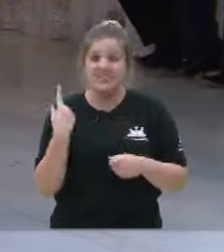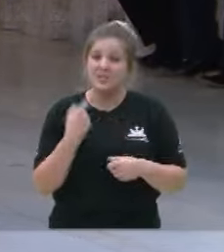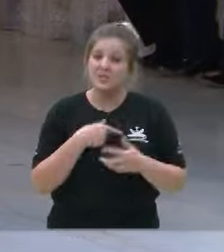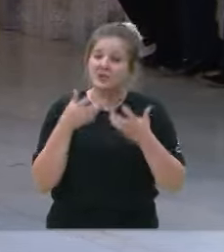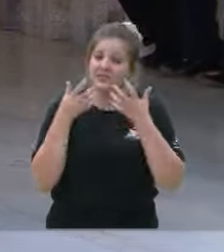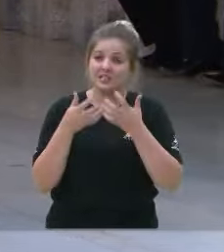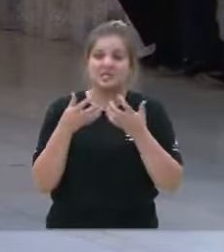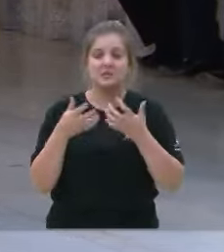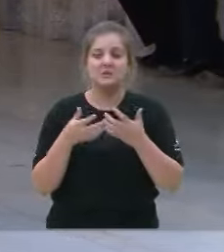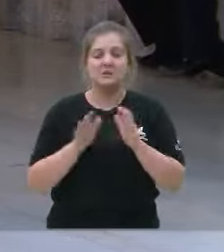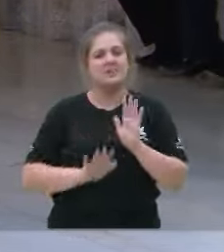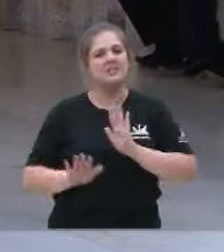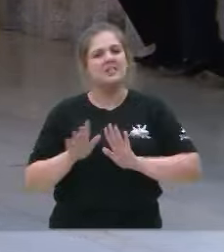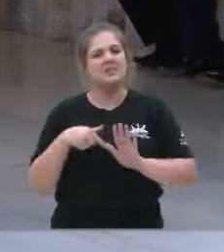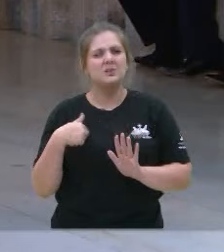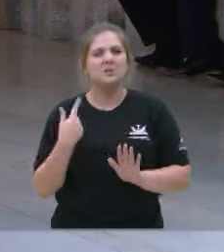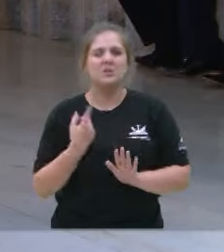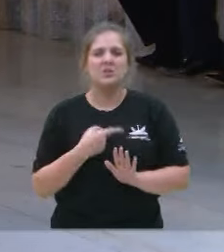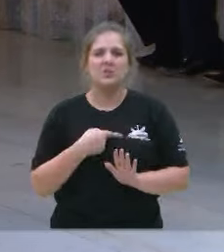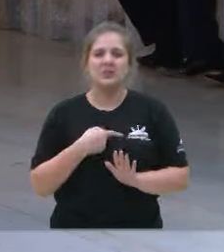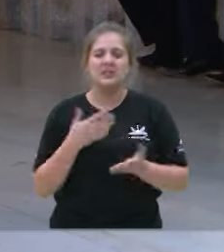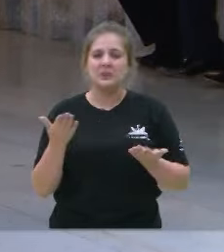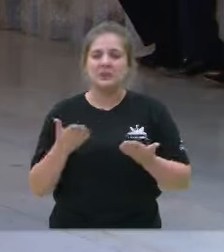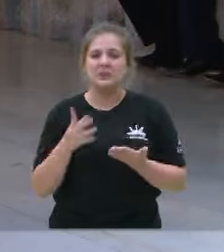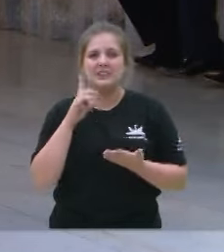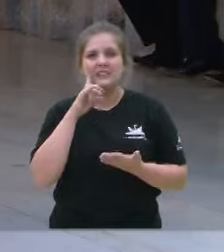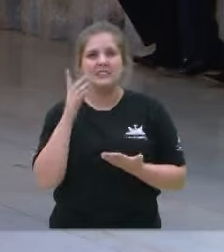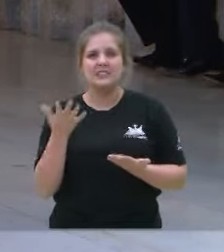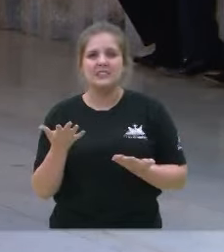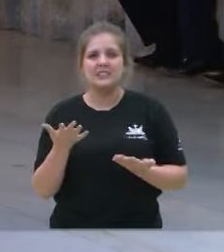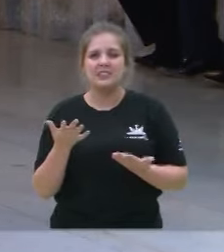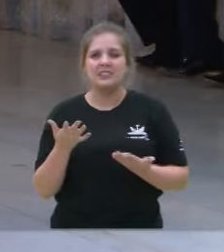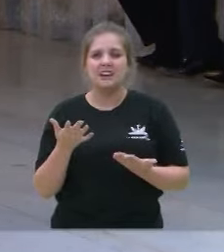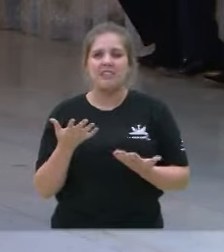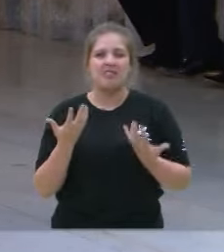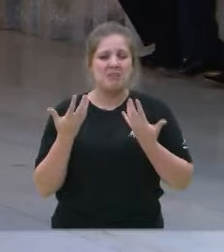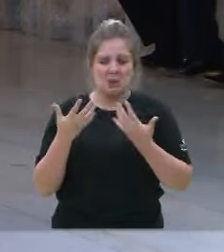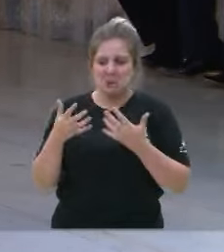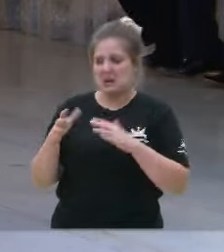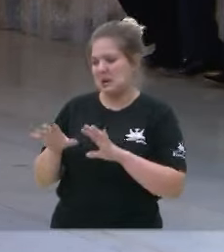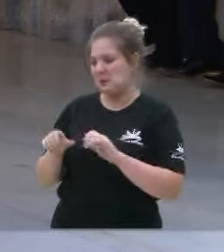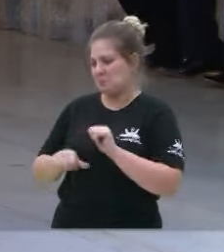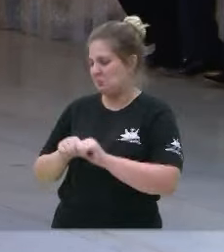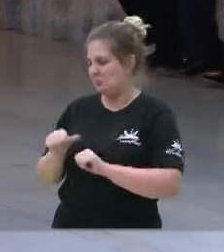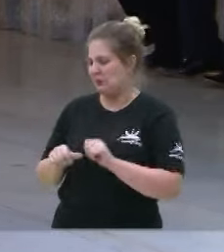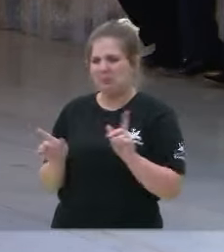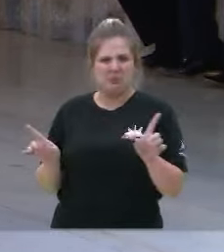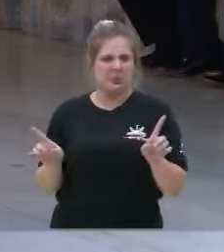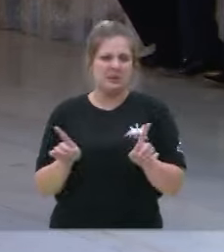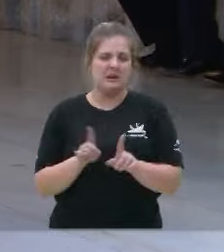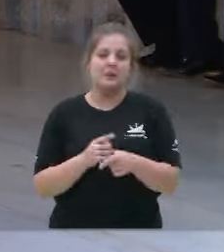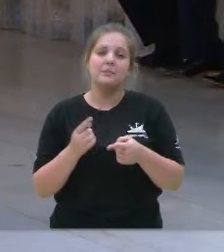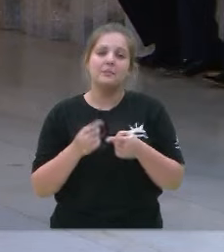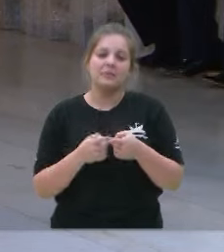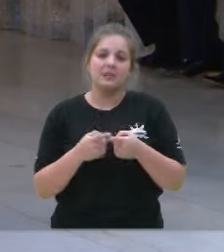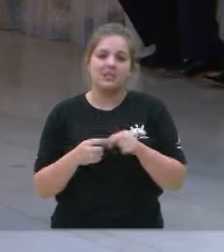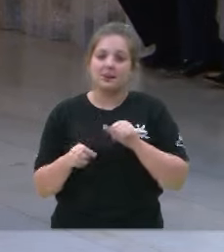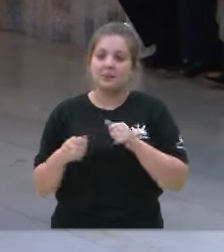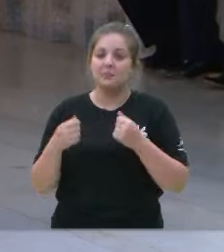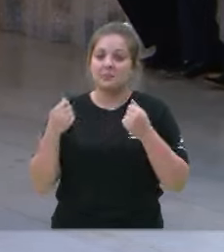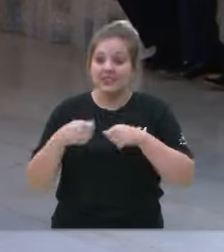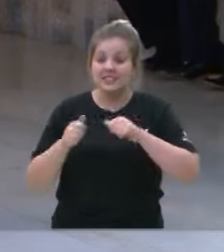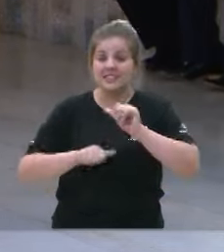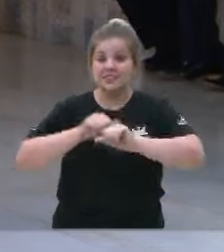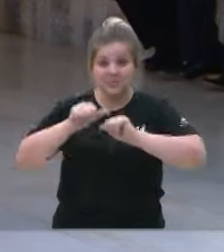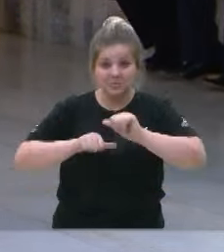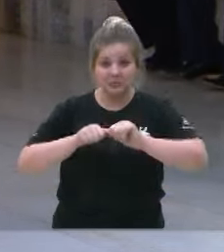dia infelizmente não queremos mudança porque para que haja mudança